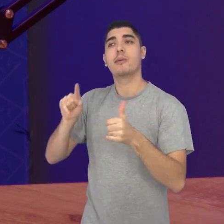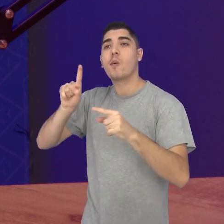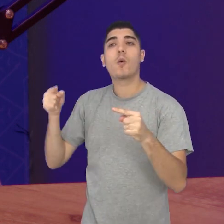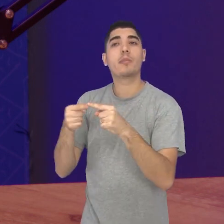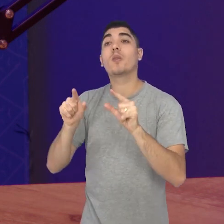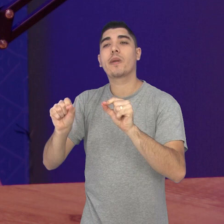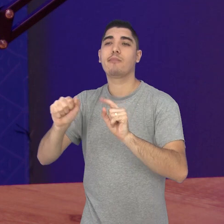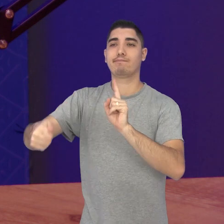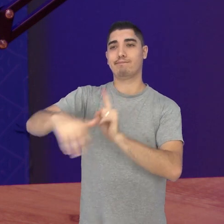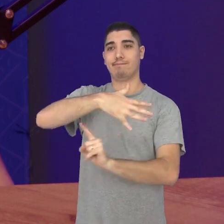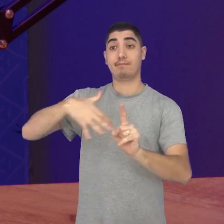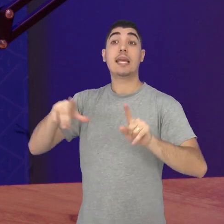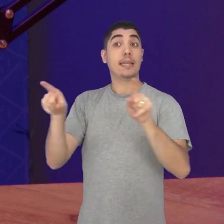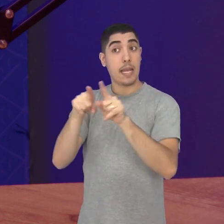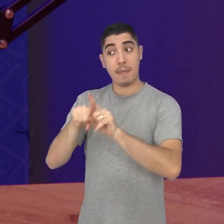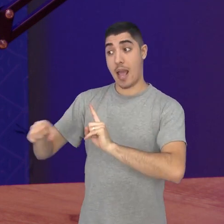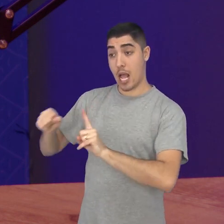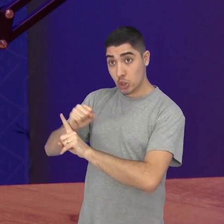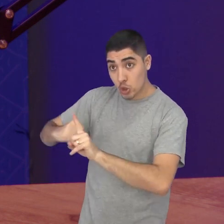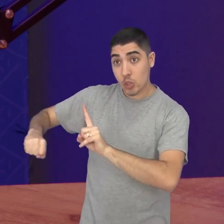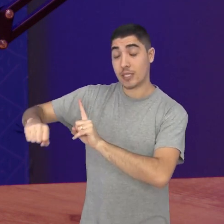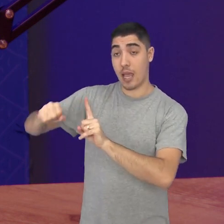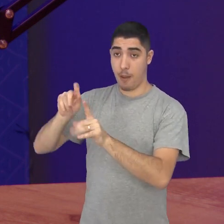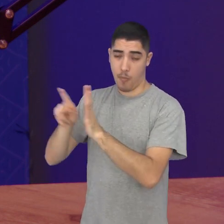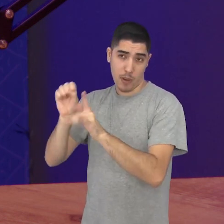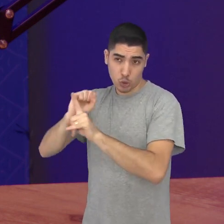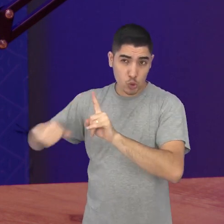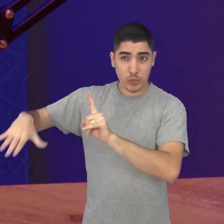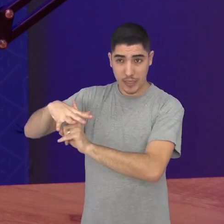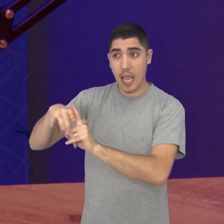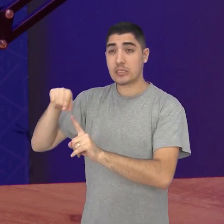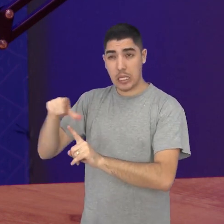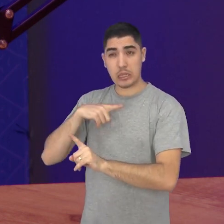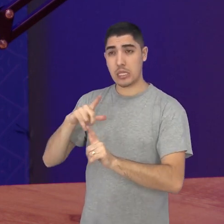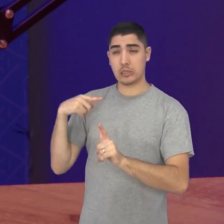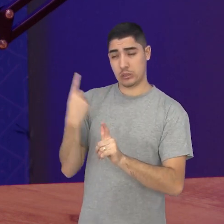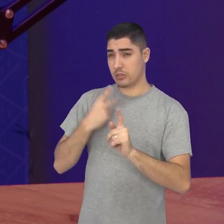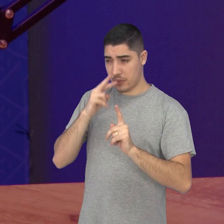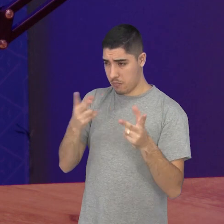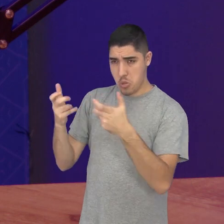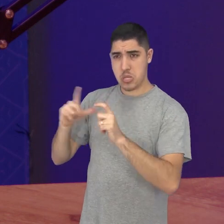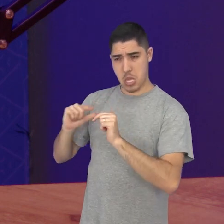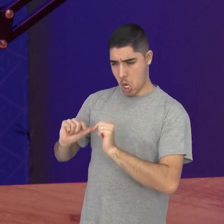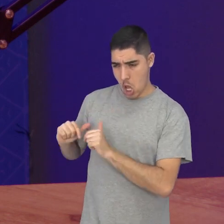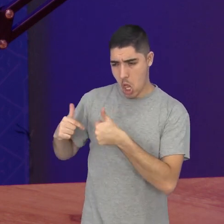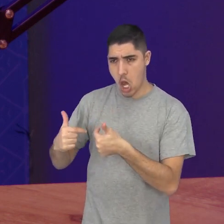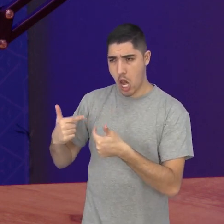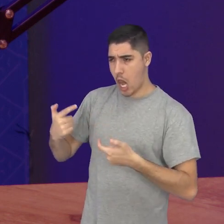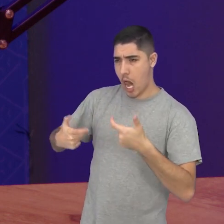ao meio ambiente, mas também à sociedade em si. Então a gente vê muita disputa de poder, né, a gente tem visto, então,